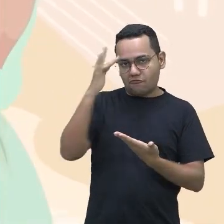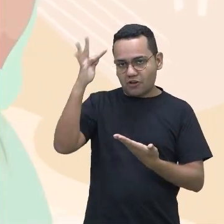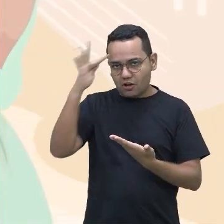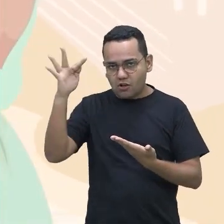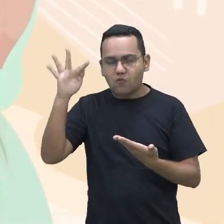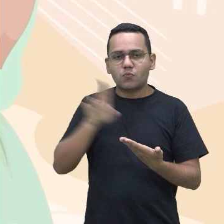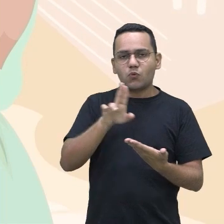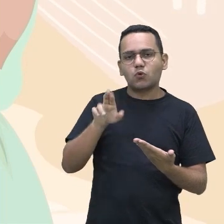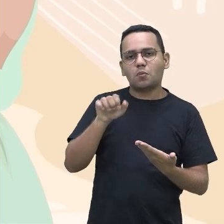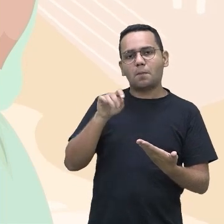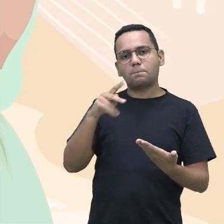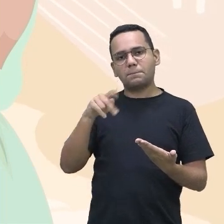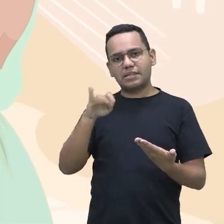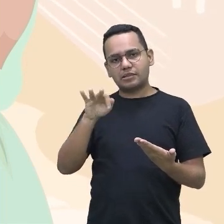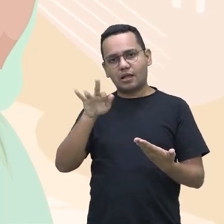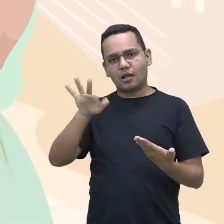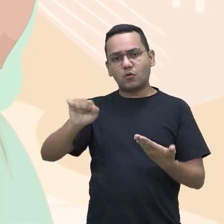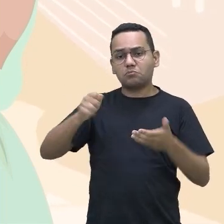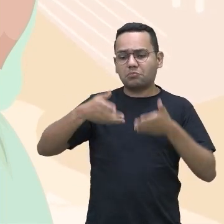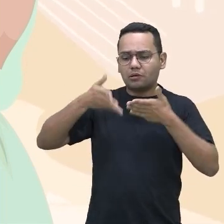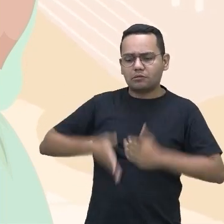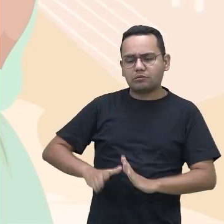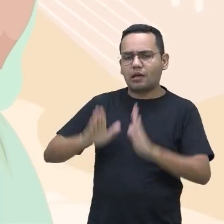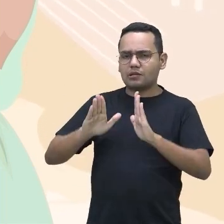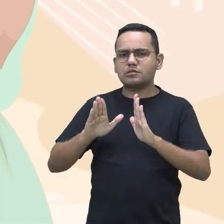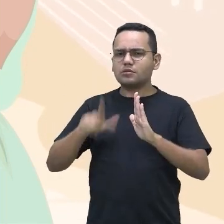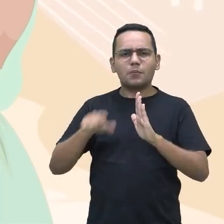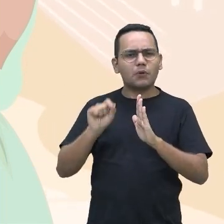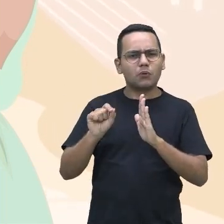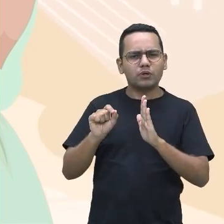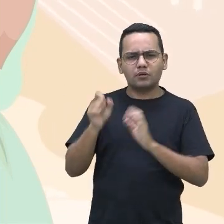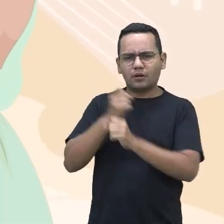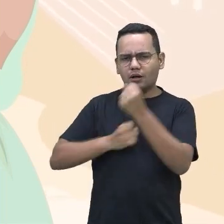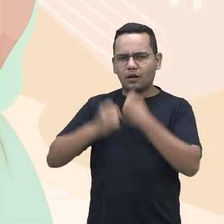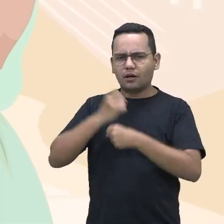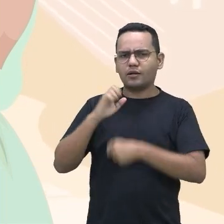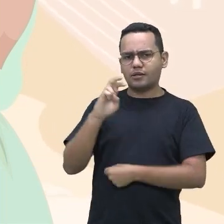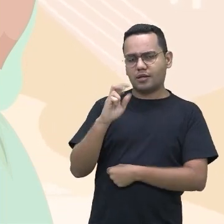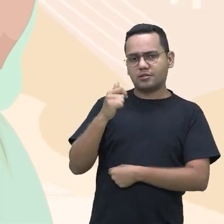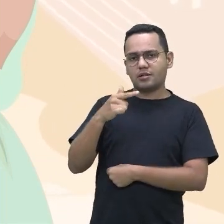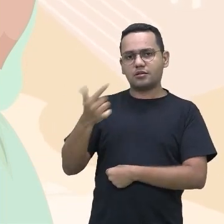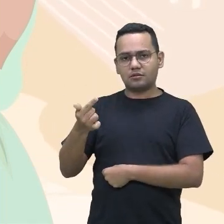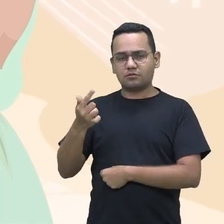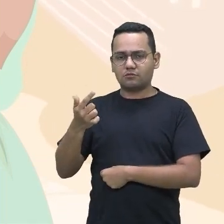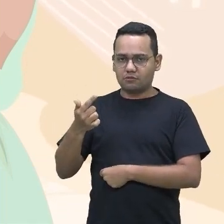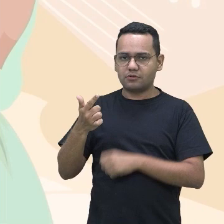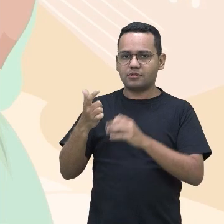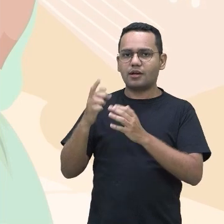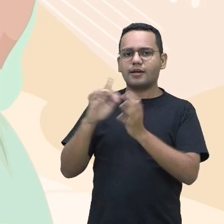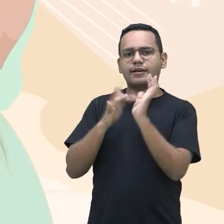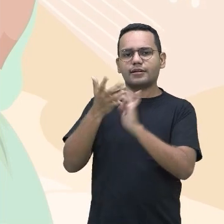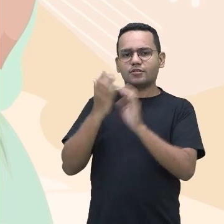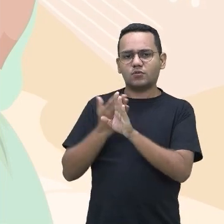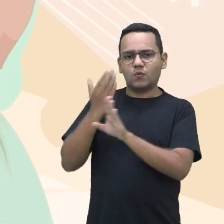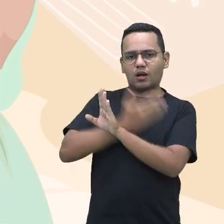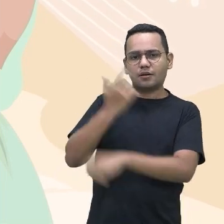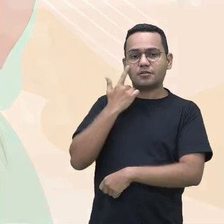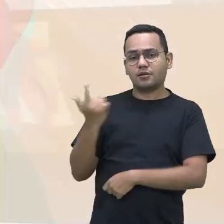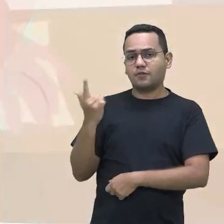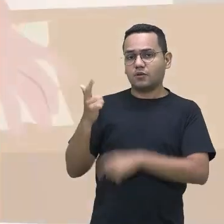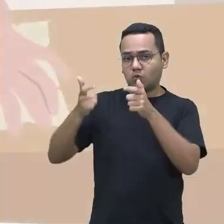Pitágoras nasceu, ao que parece, por volta de 572 a.C., na ilha Egeia de